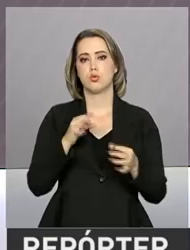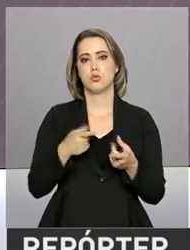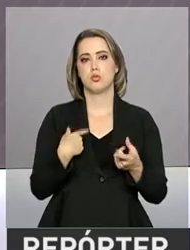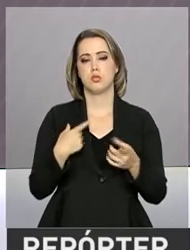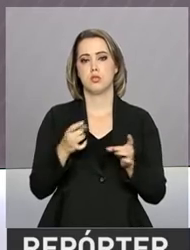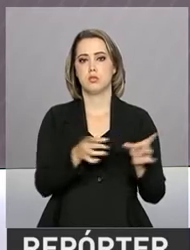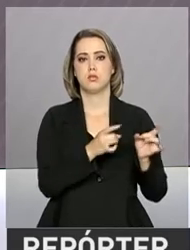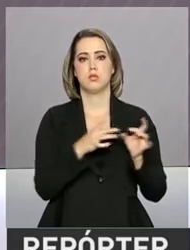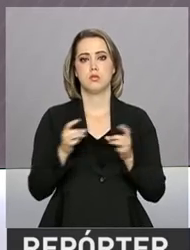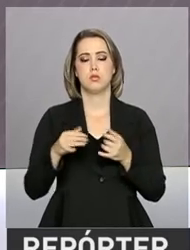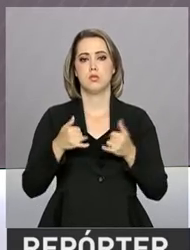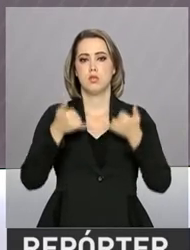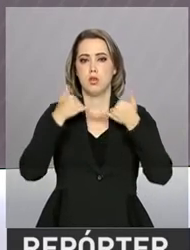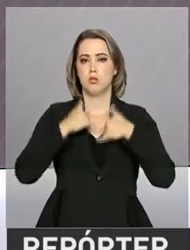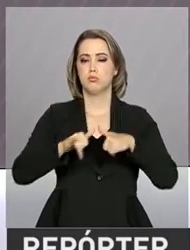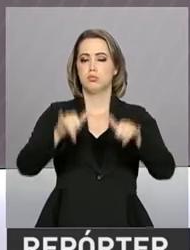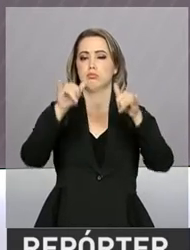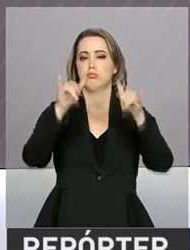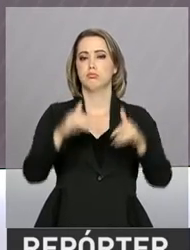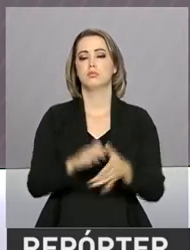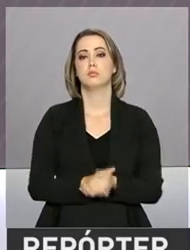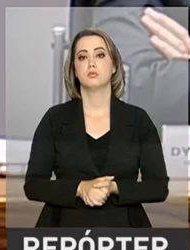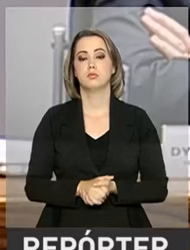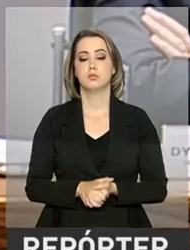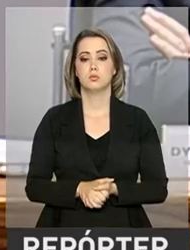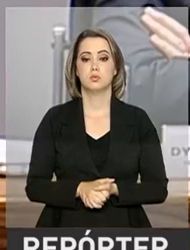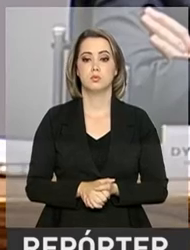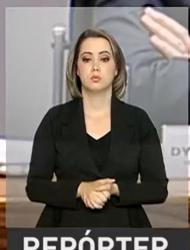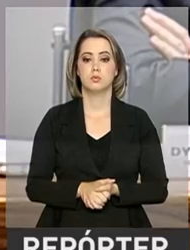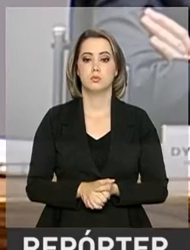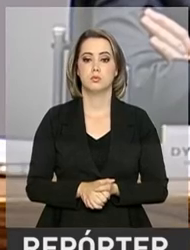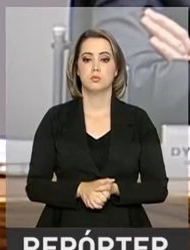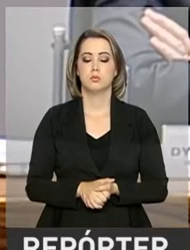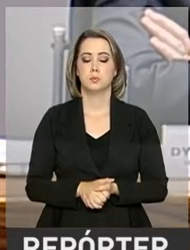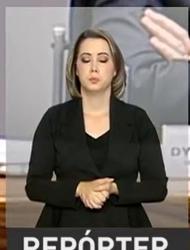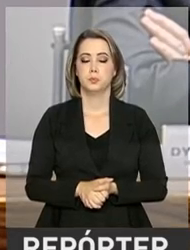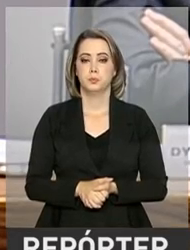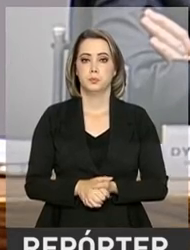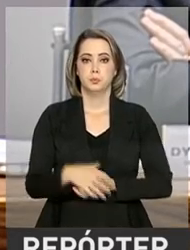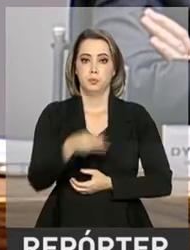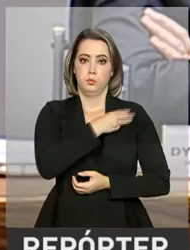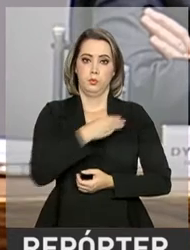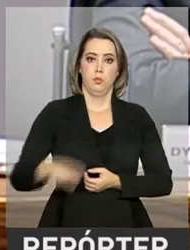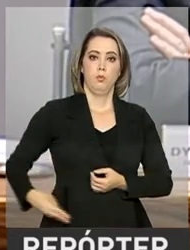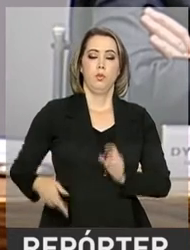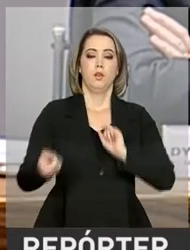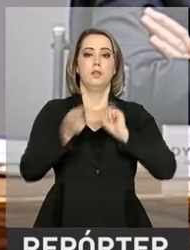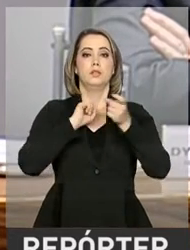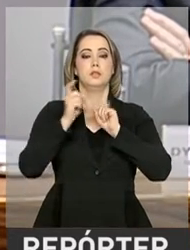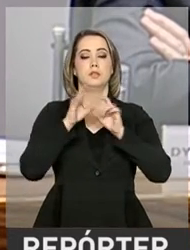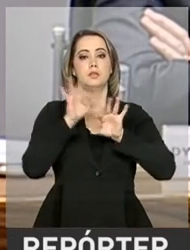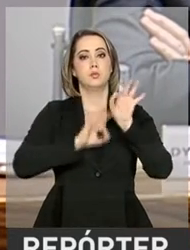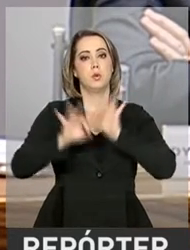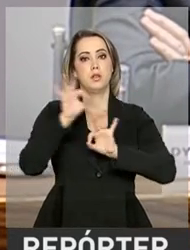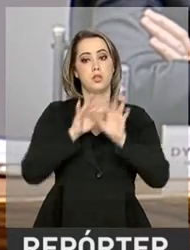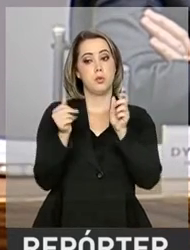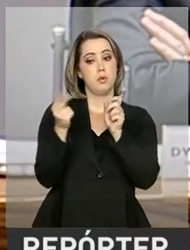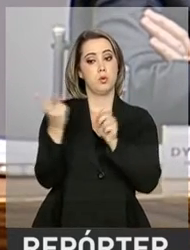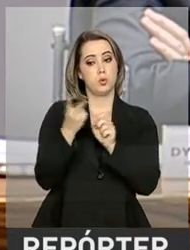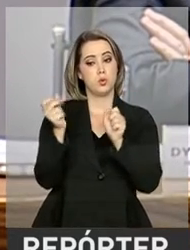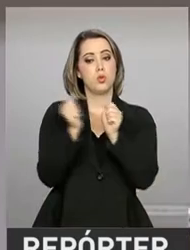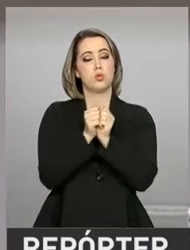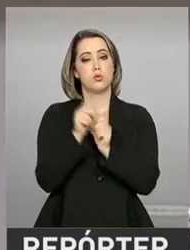concessões de hidrelétricas os ministros da fazenda e do planejamento afirmaram que o governo